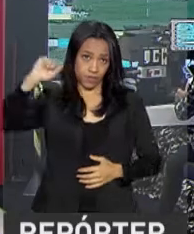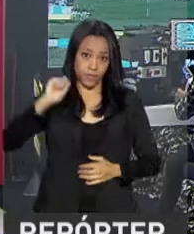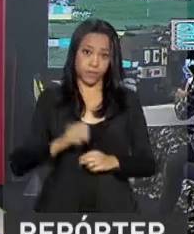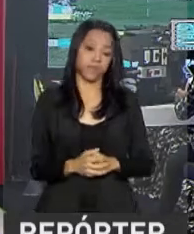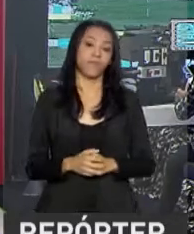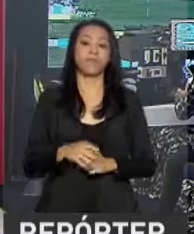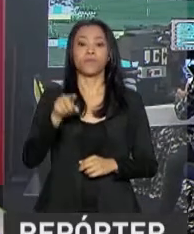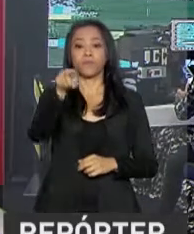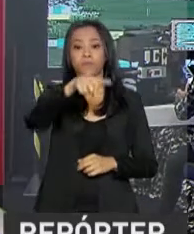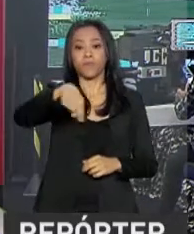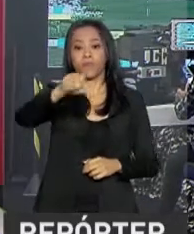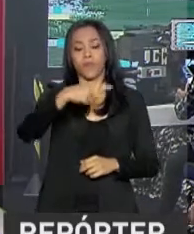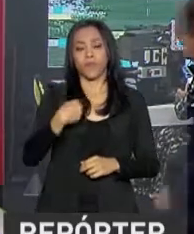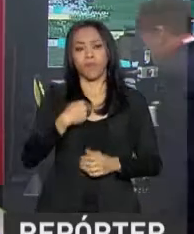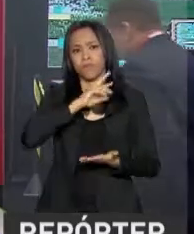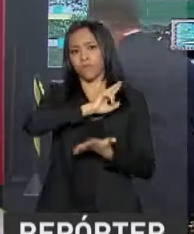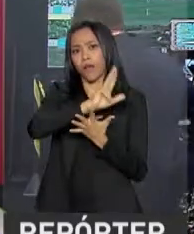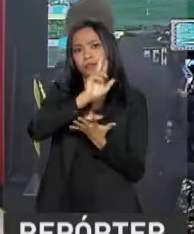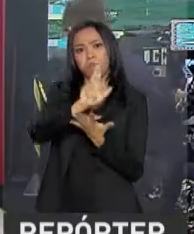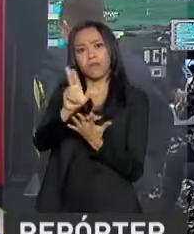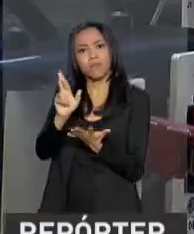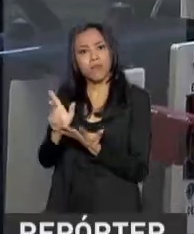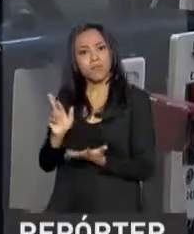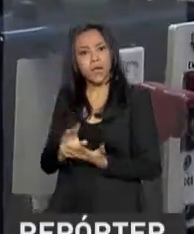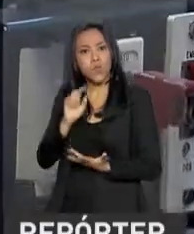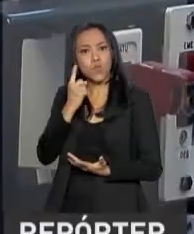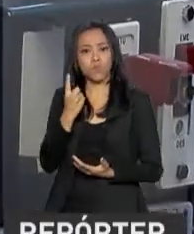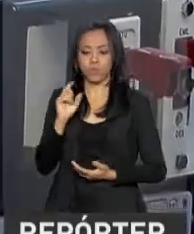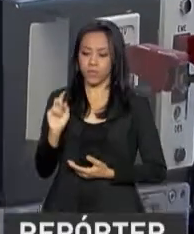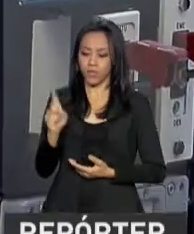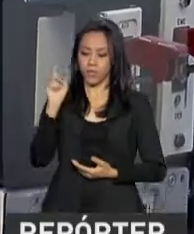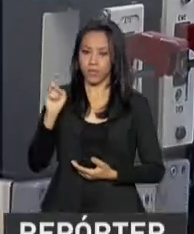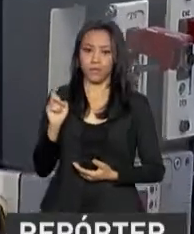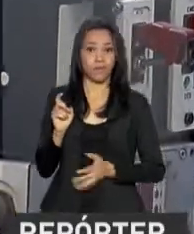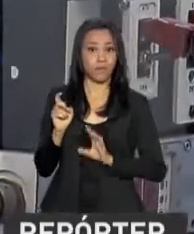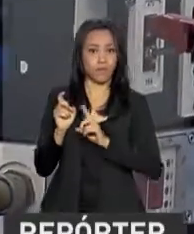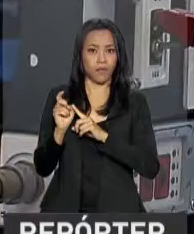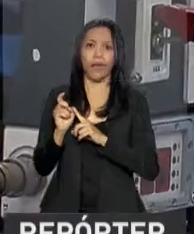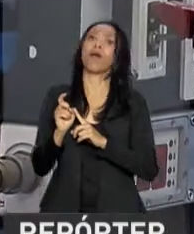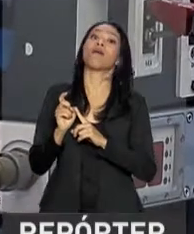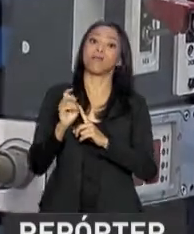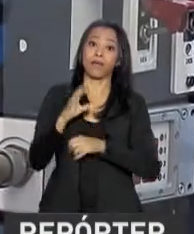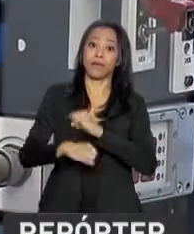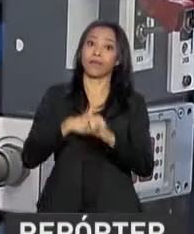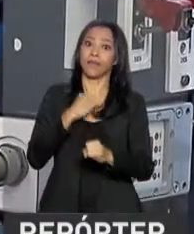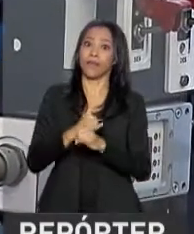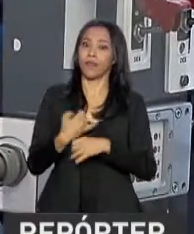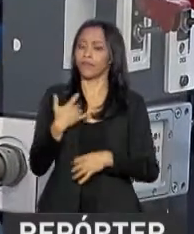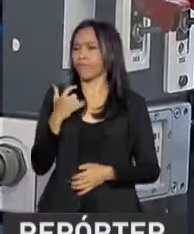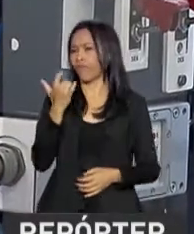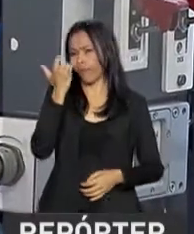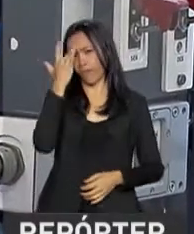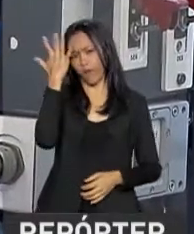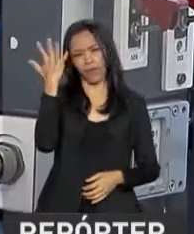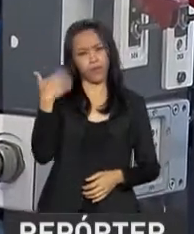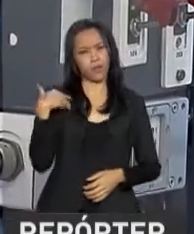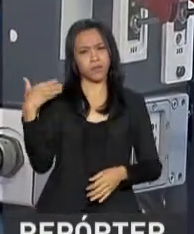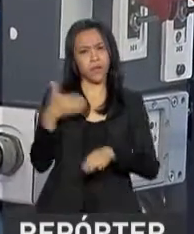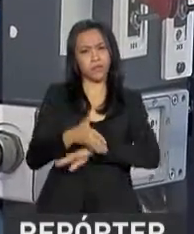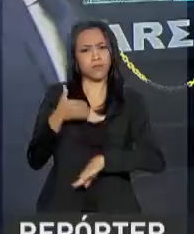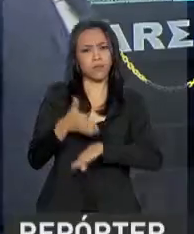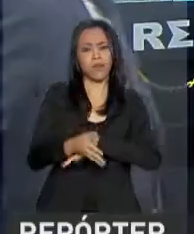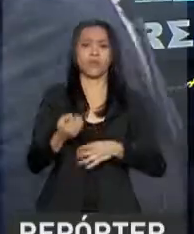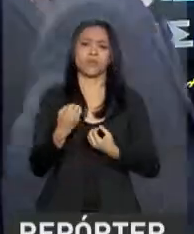um leque de possibilidades com apenas um clique com a internet nunca foi tão fácil ter acesso às